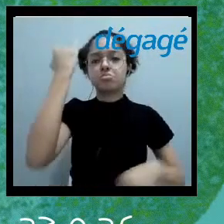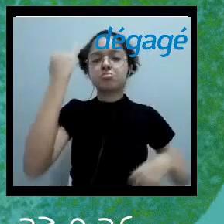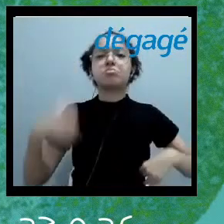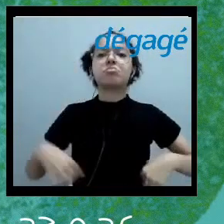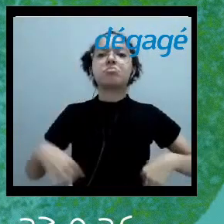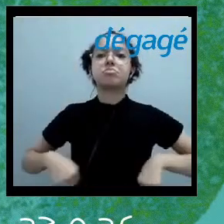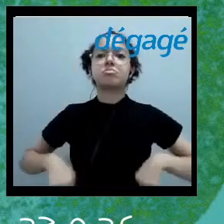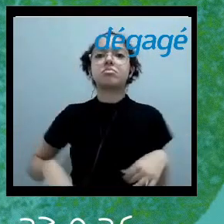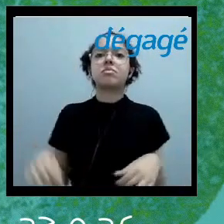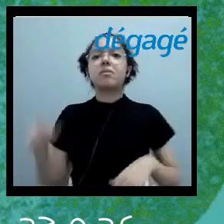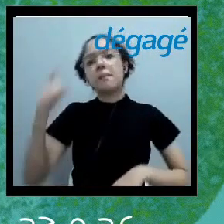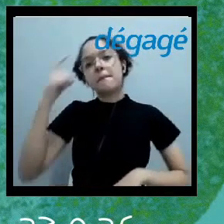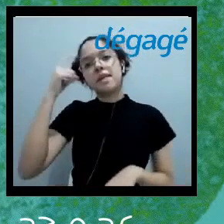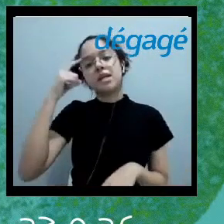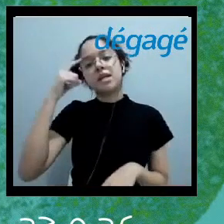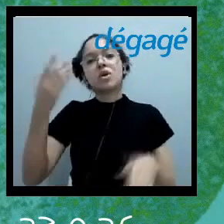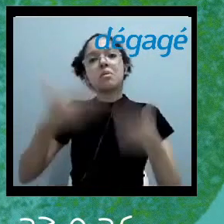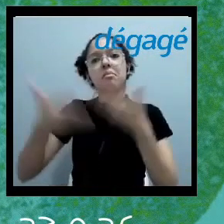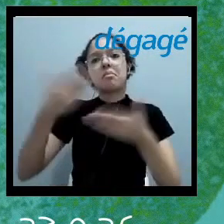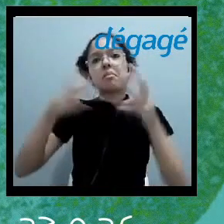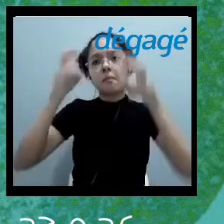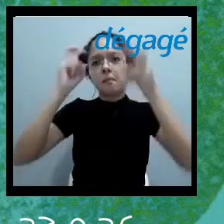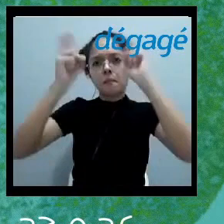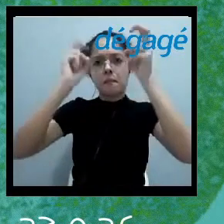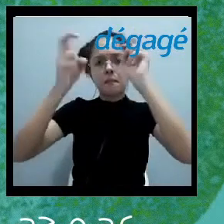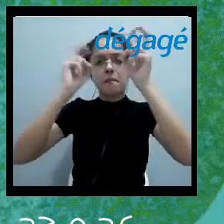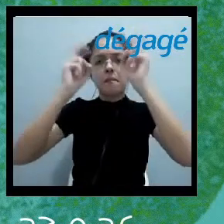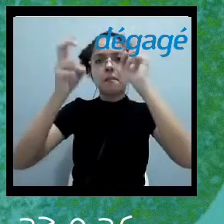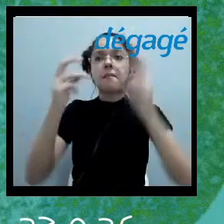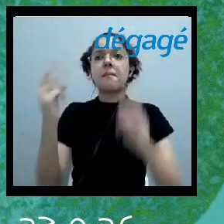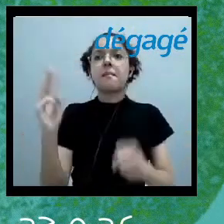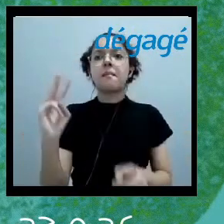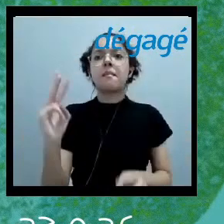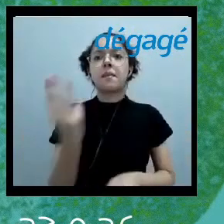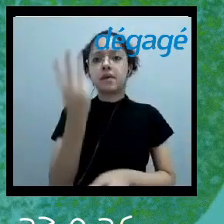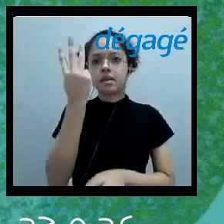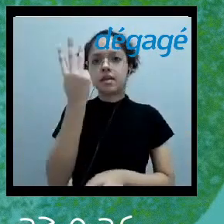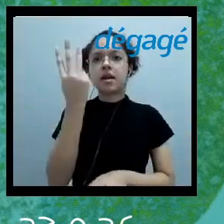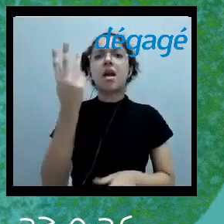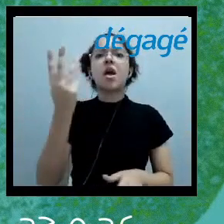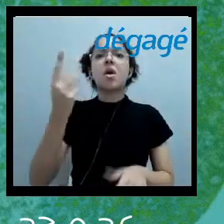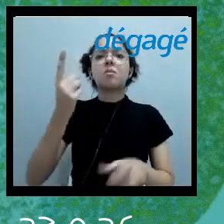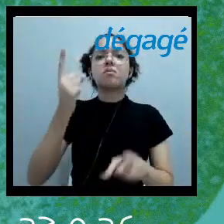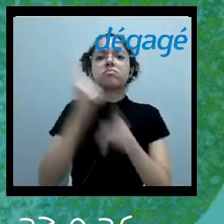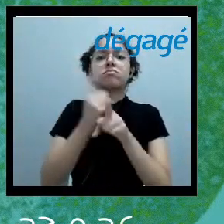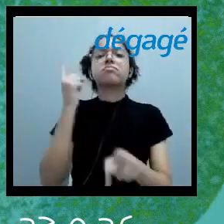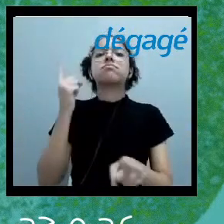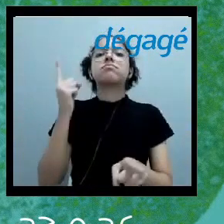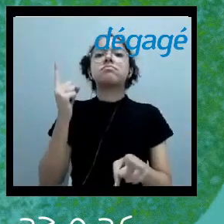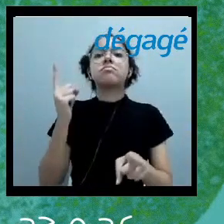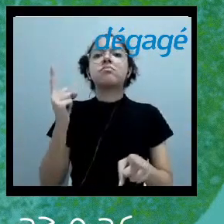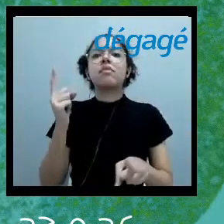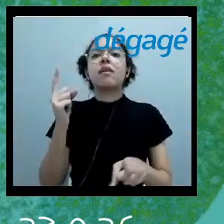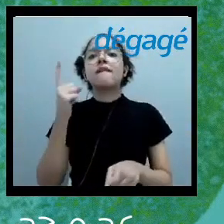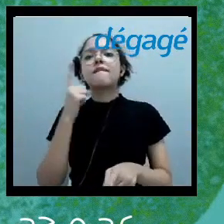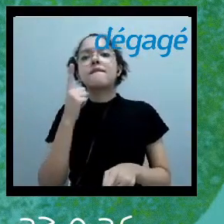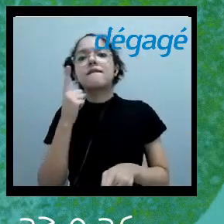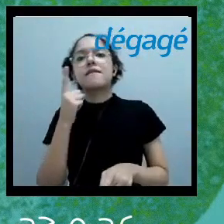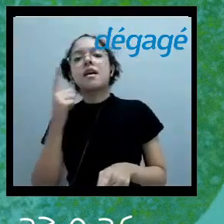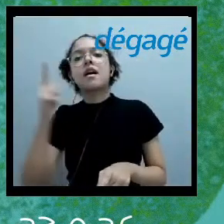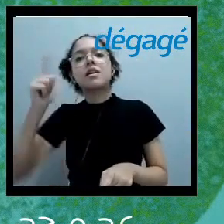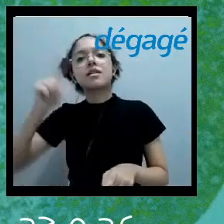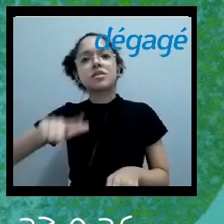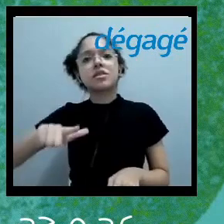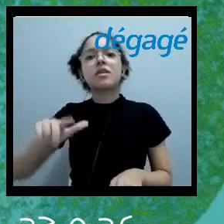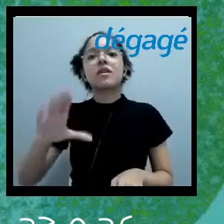trocou muita ideia, e esse trio ficou muito feliz por esse encontro, revendo o Charles, me reaproximando